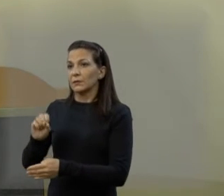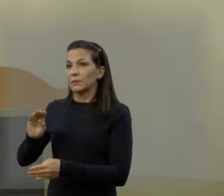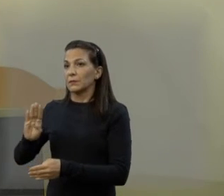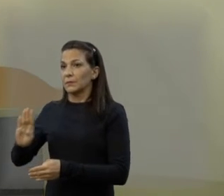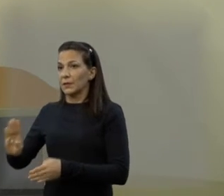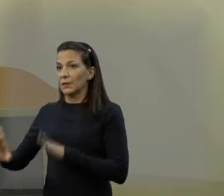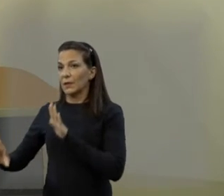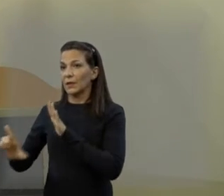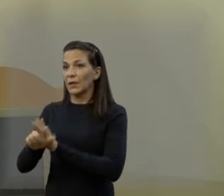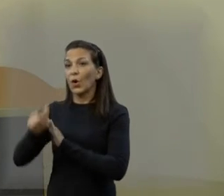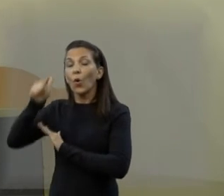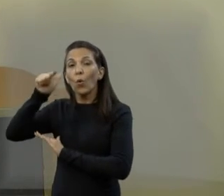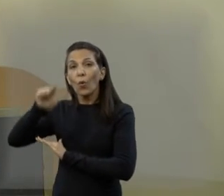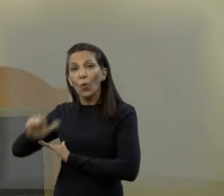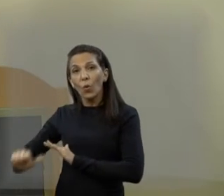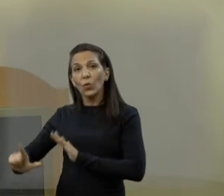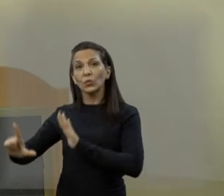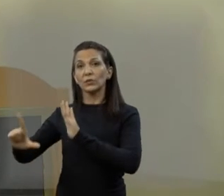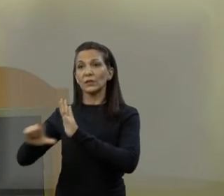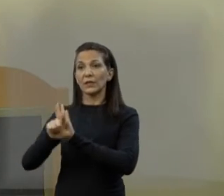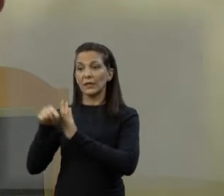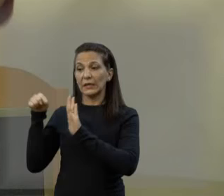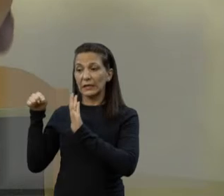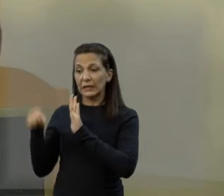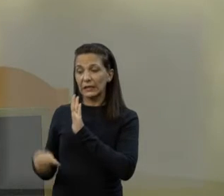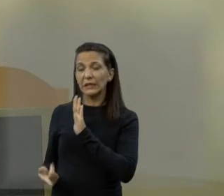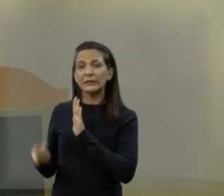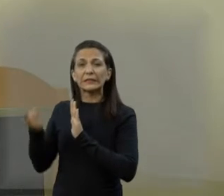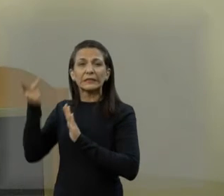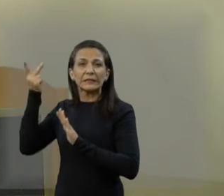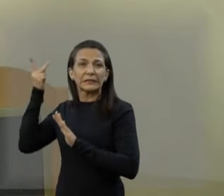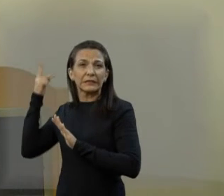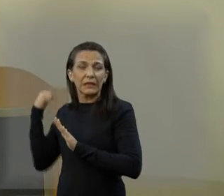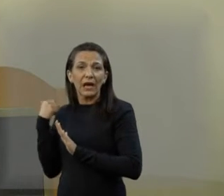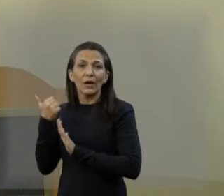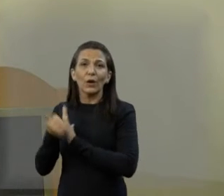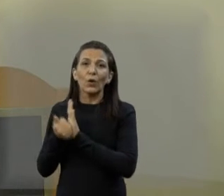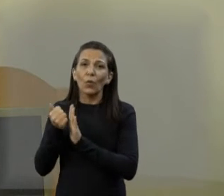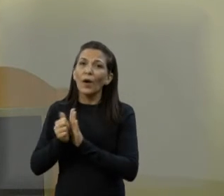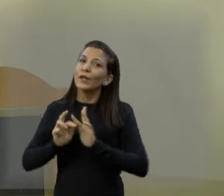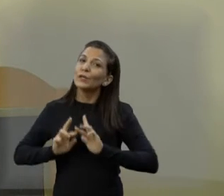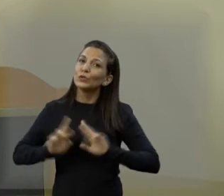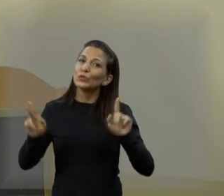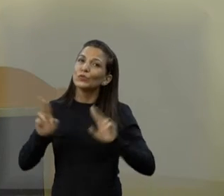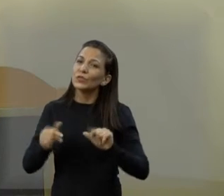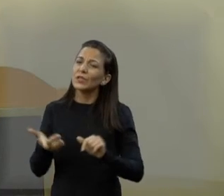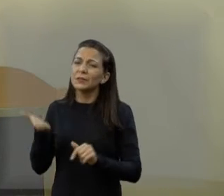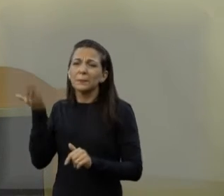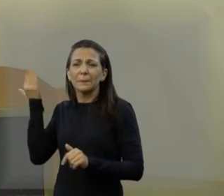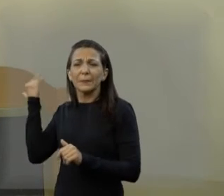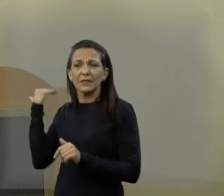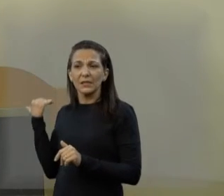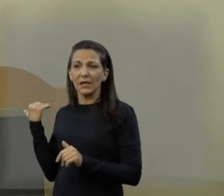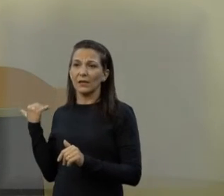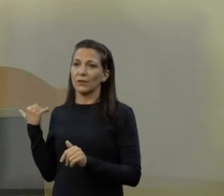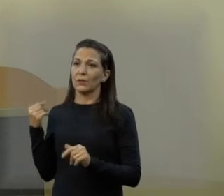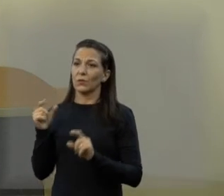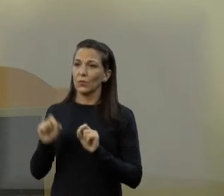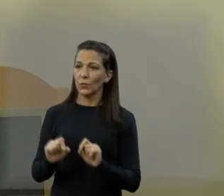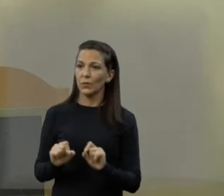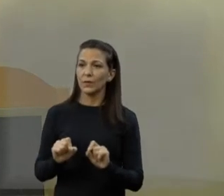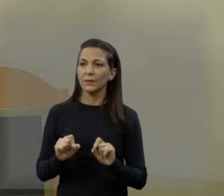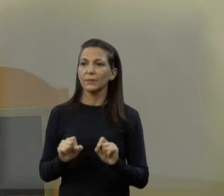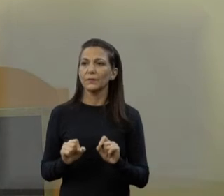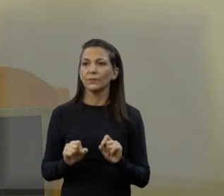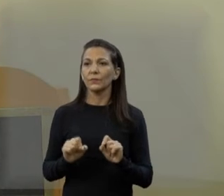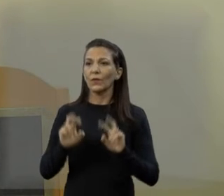lei outra lei outro legislatura antiga Araraquara outra coisa então assim é sobre